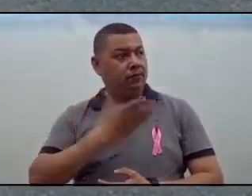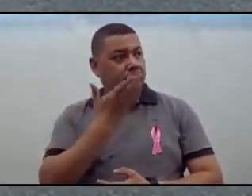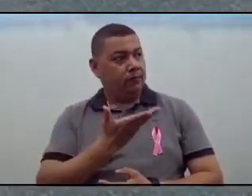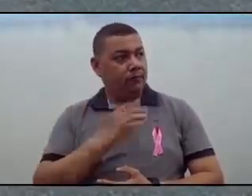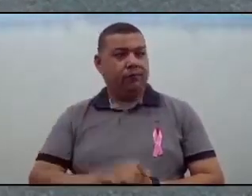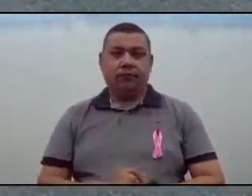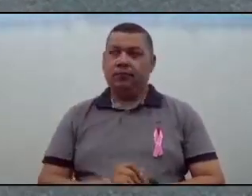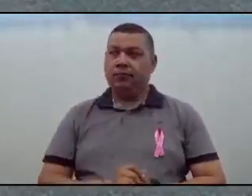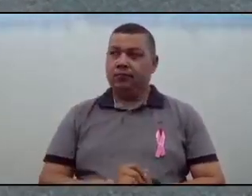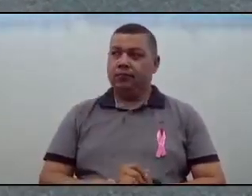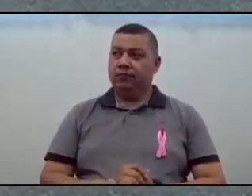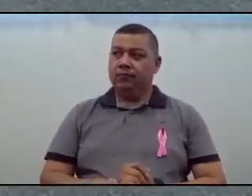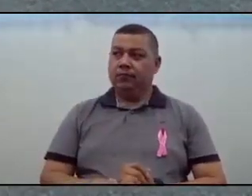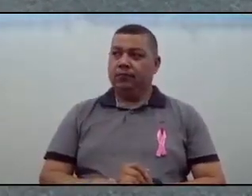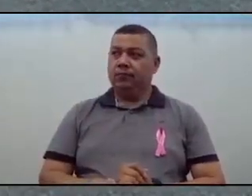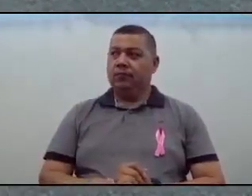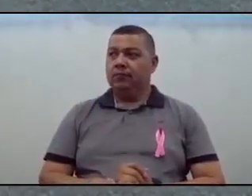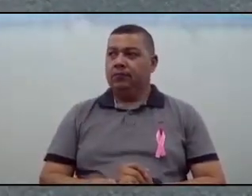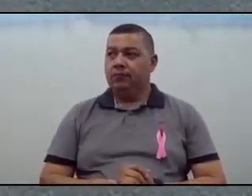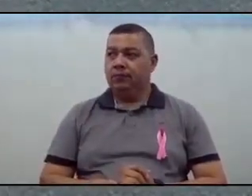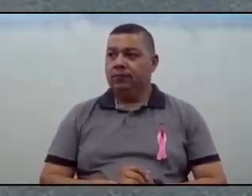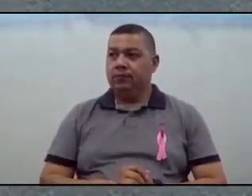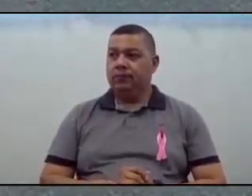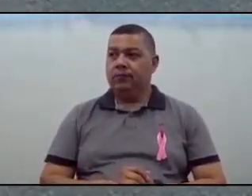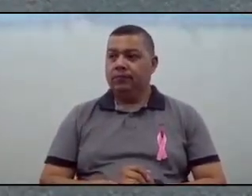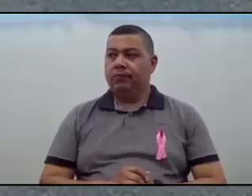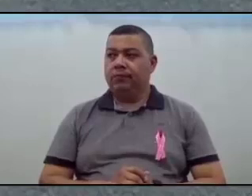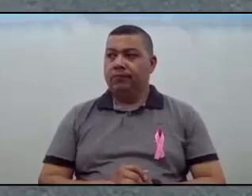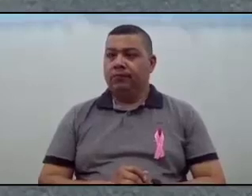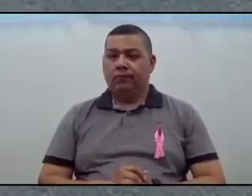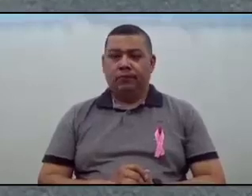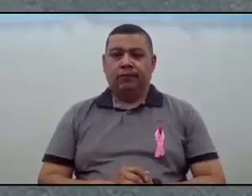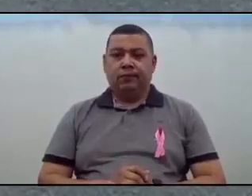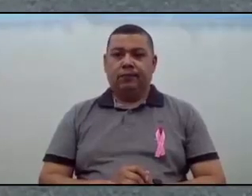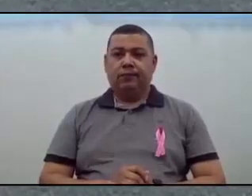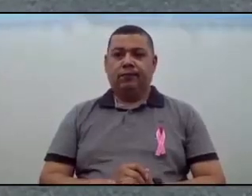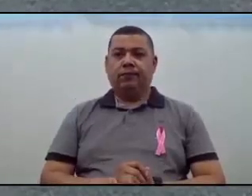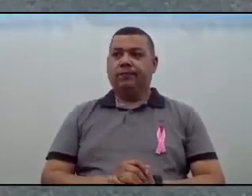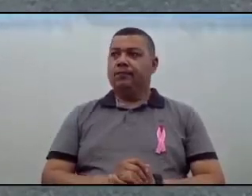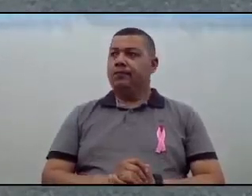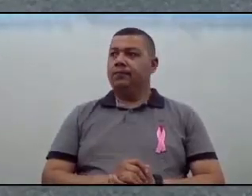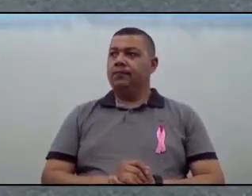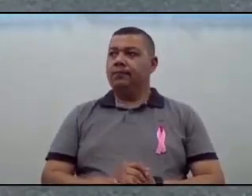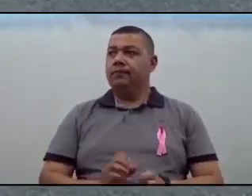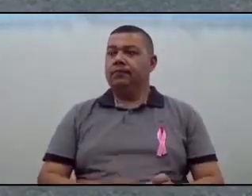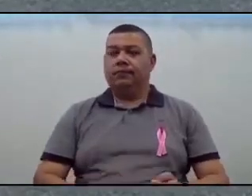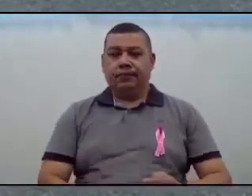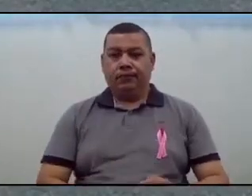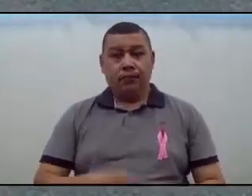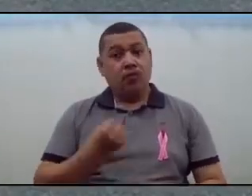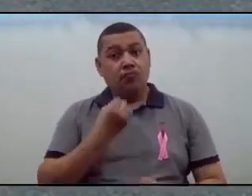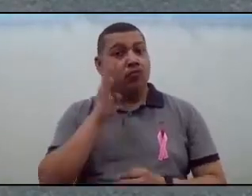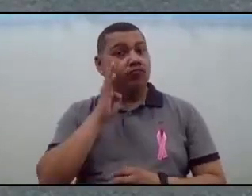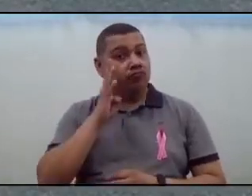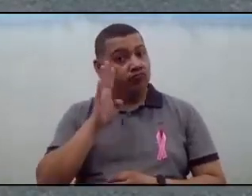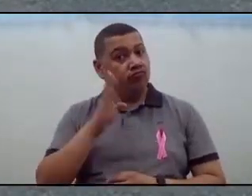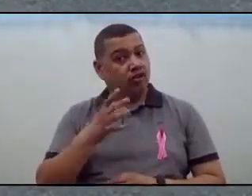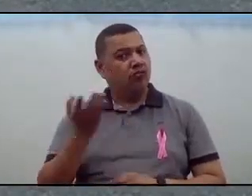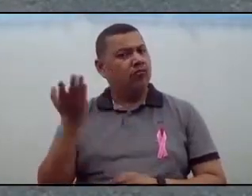Cacoal, o senhor Devaldo Gomes, também ligado ao PDT, uma militância política muito bacana, já de muitos